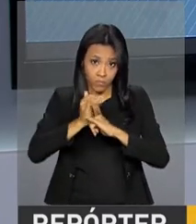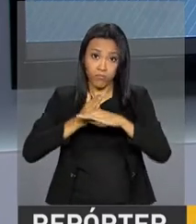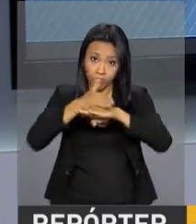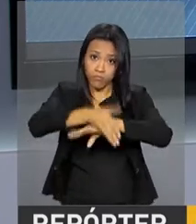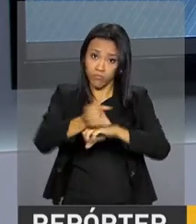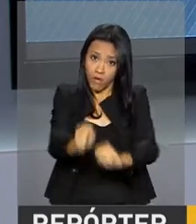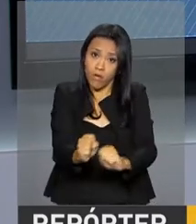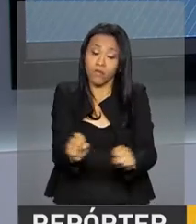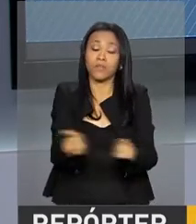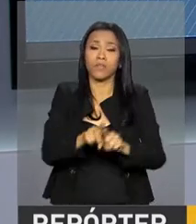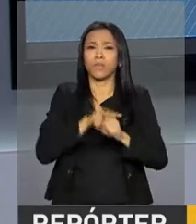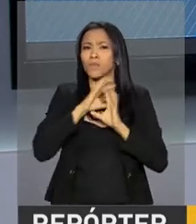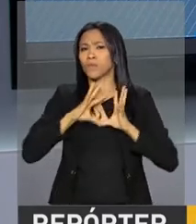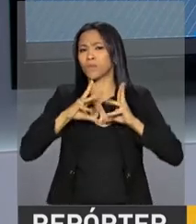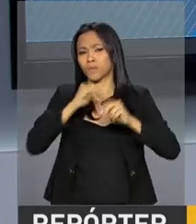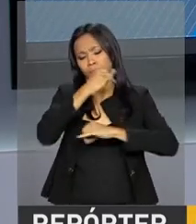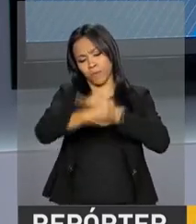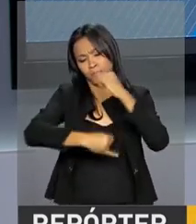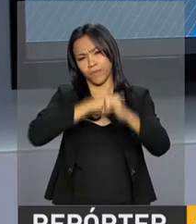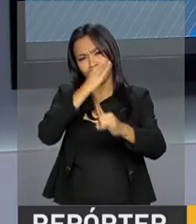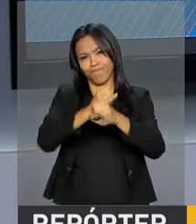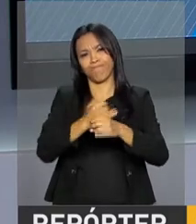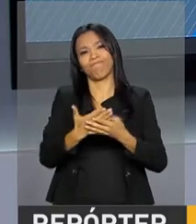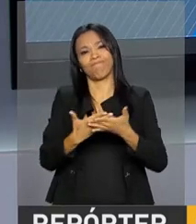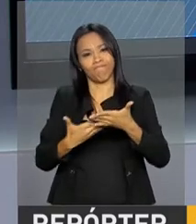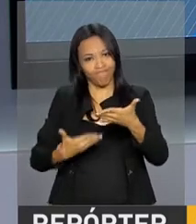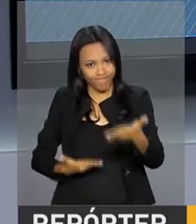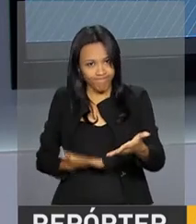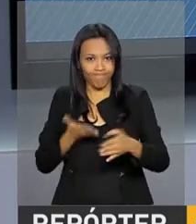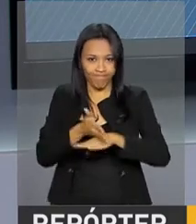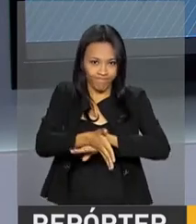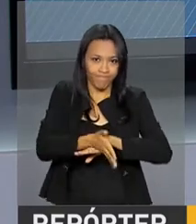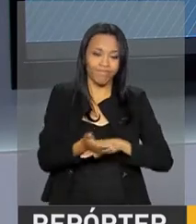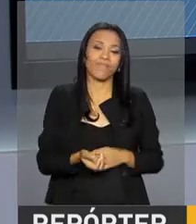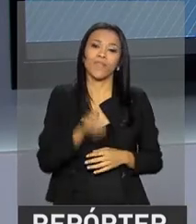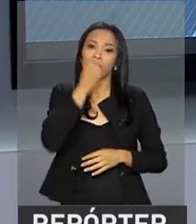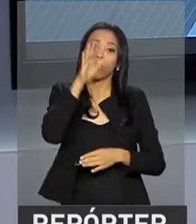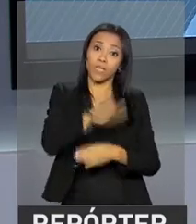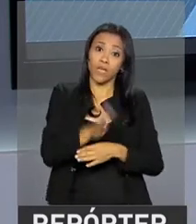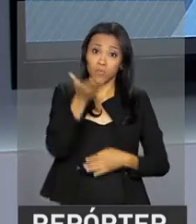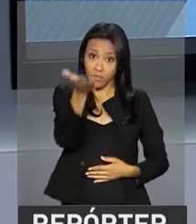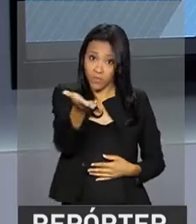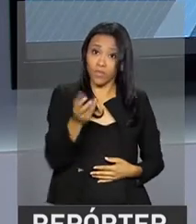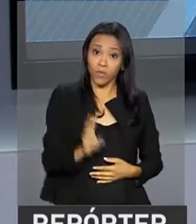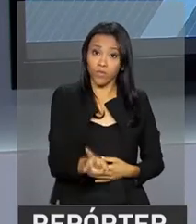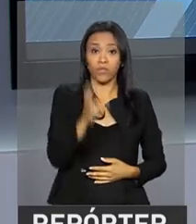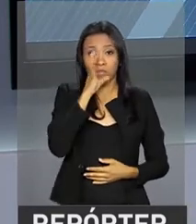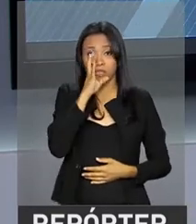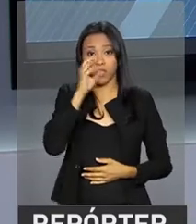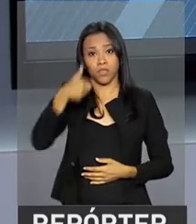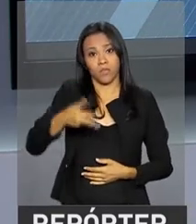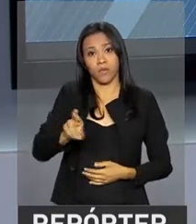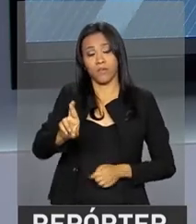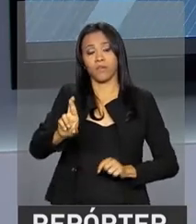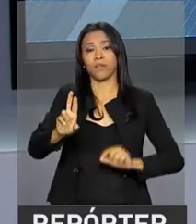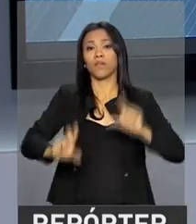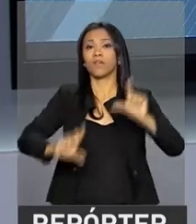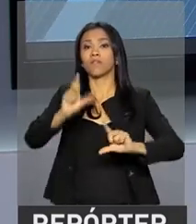acessar o YouTube e toda a nossa programação também está na internet. Uma boa tarde para você e continue com a gente